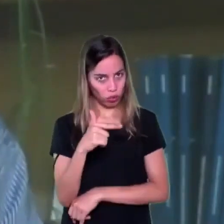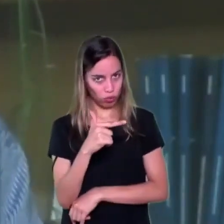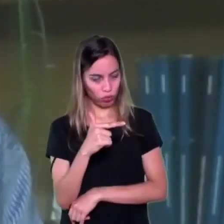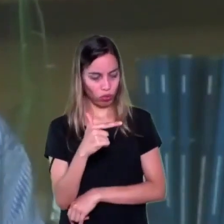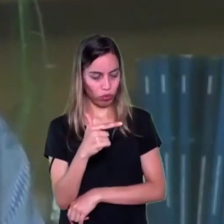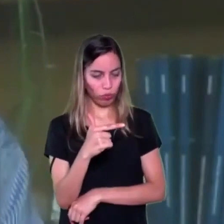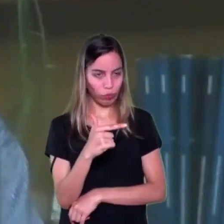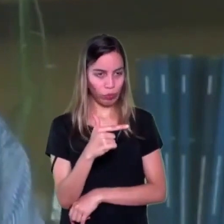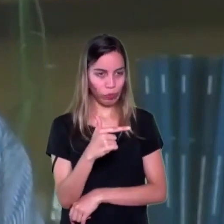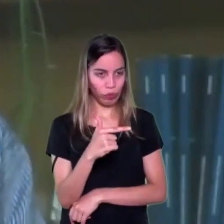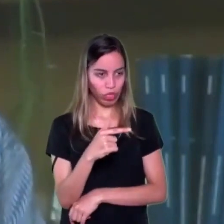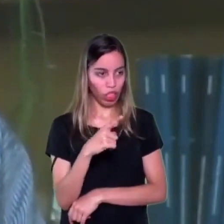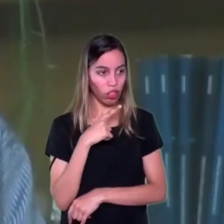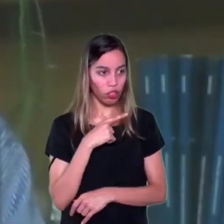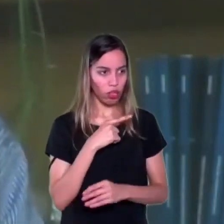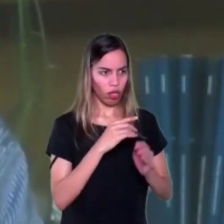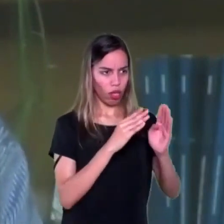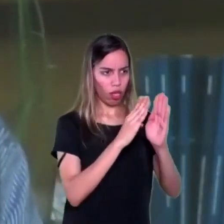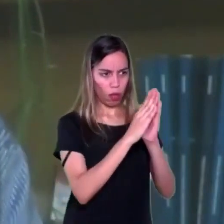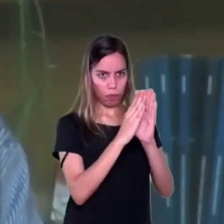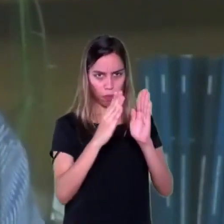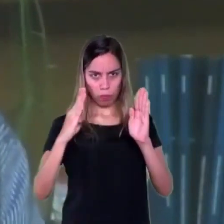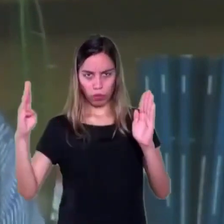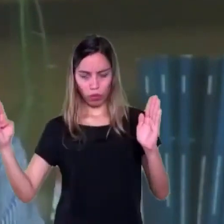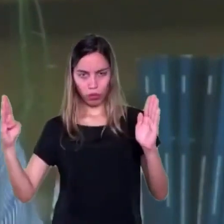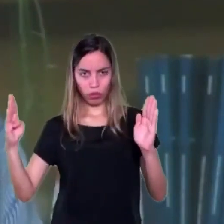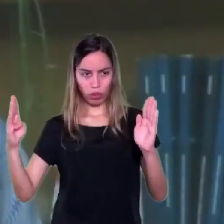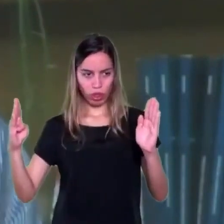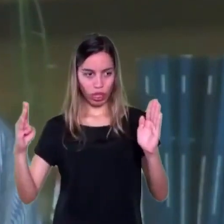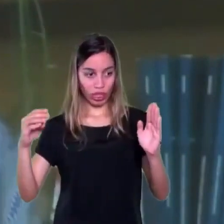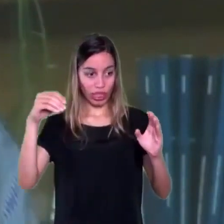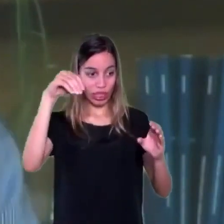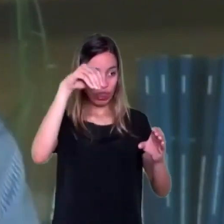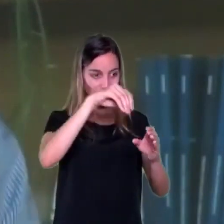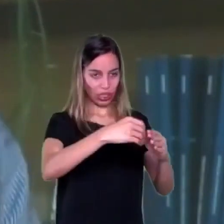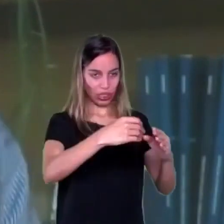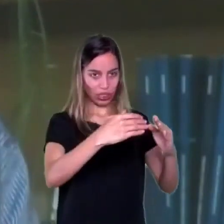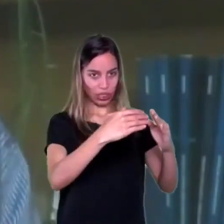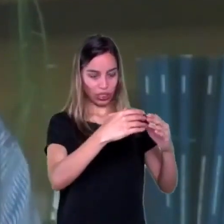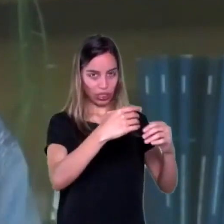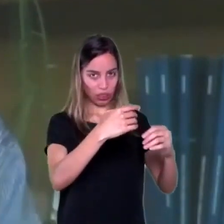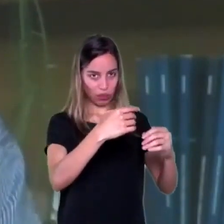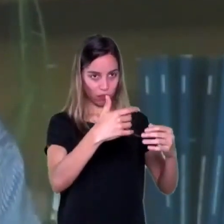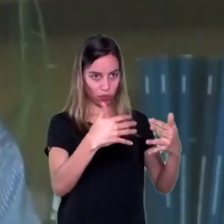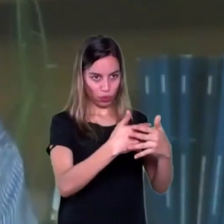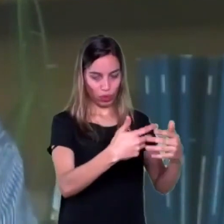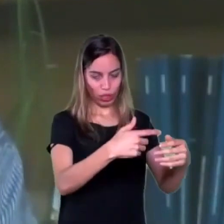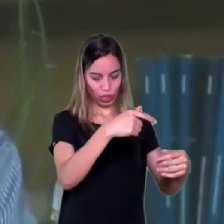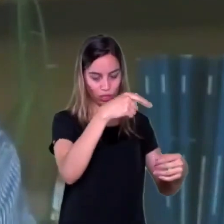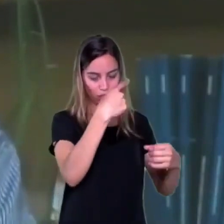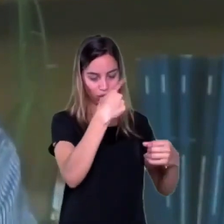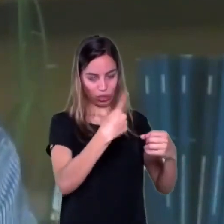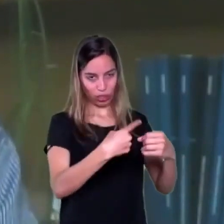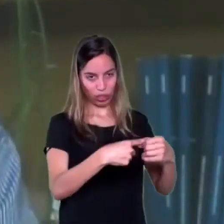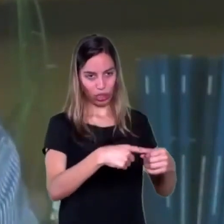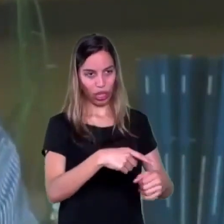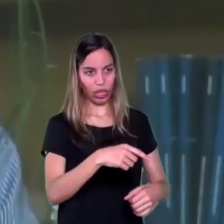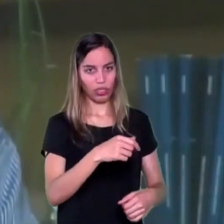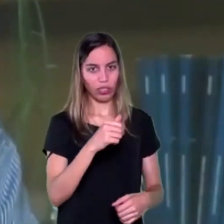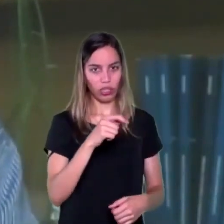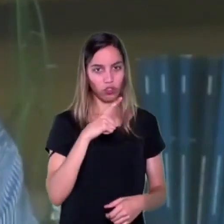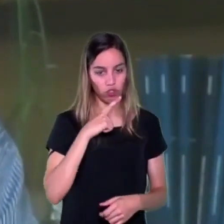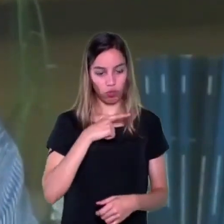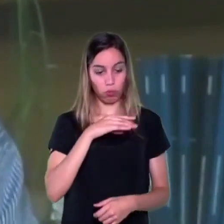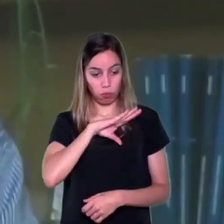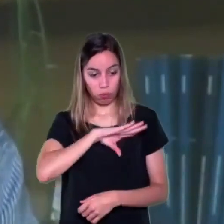E tinha uma biblioteca muito boa no centro da cidade. E a minha professora de português, que Deus a tenha, Dona Terezinha, era